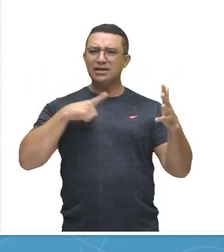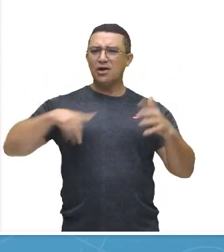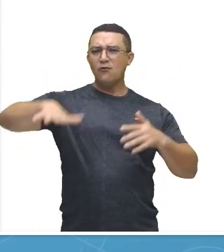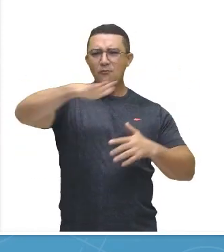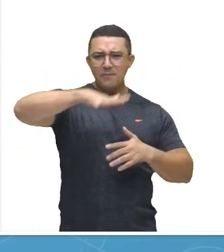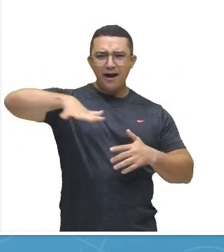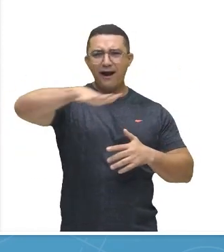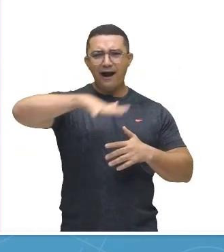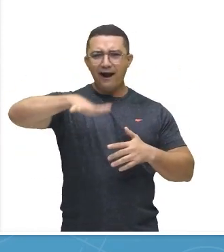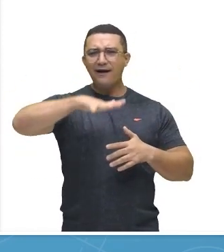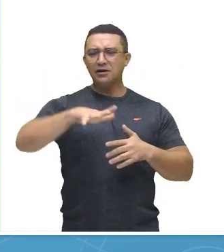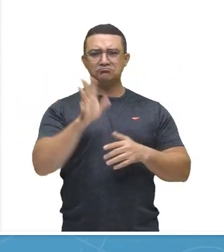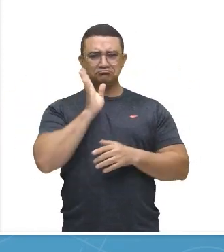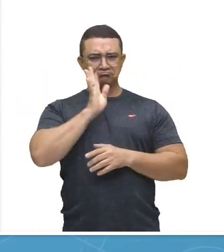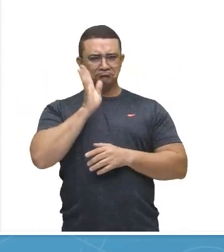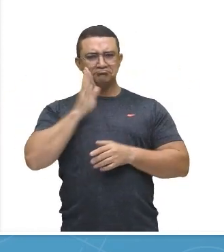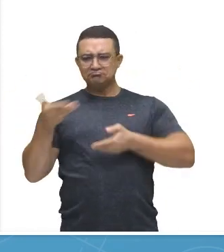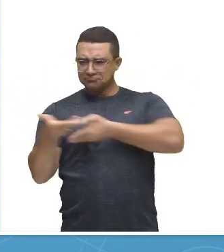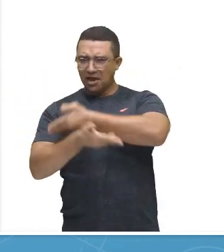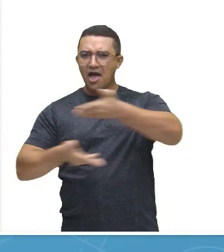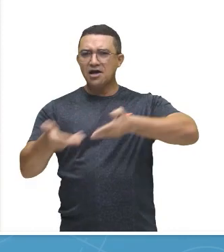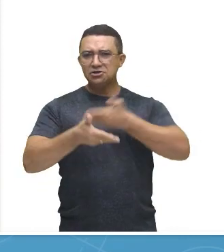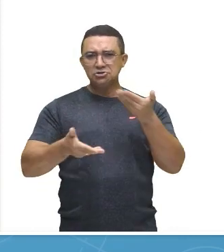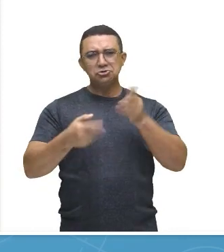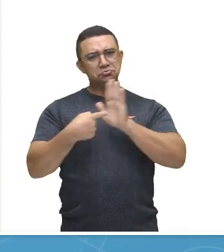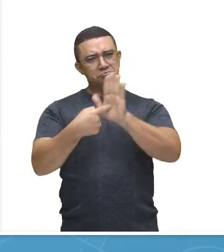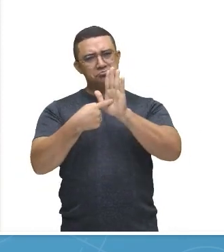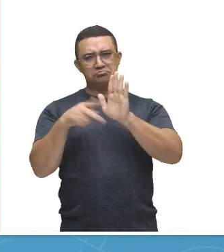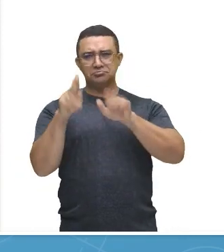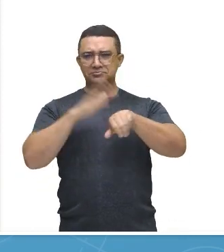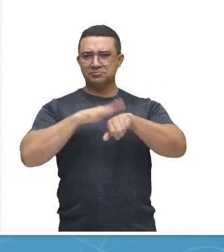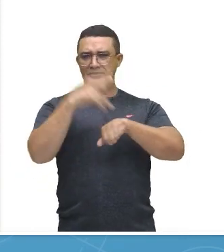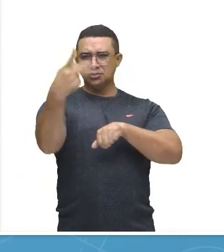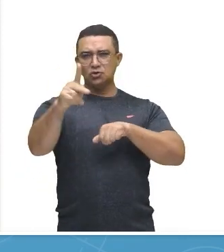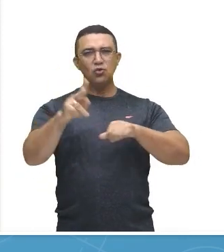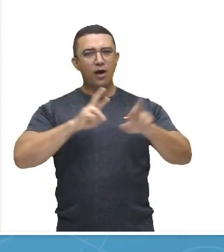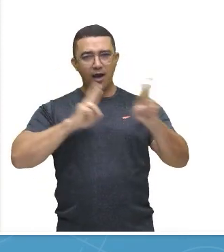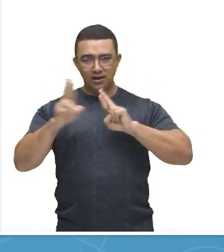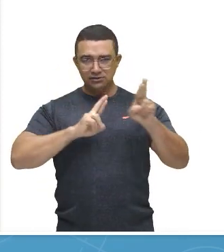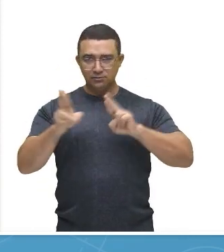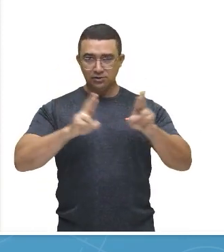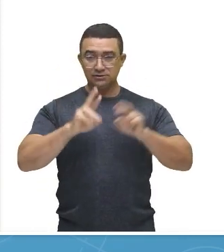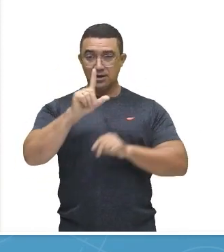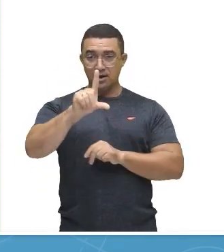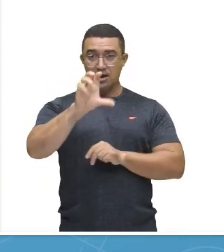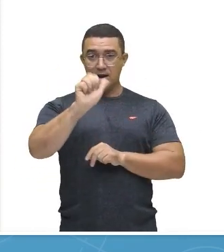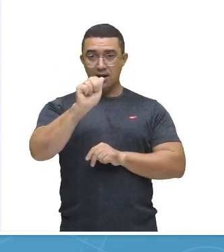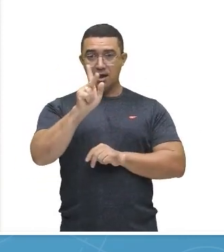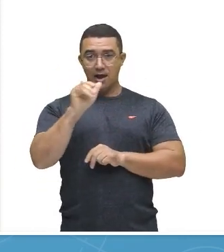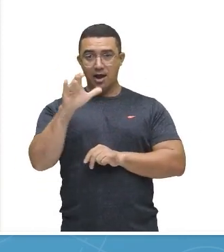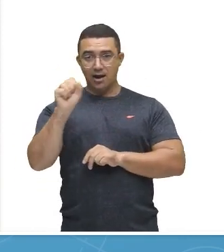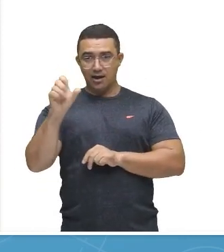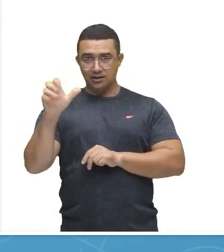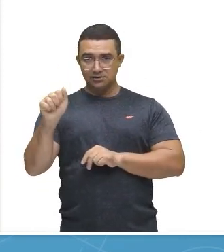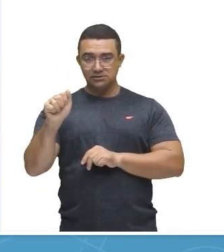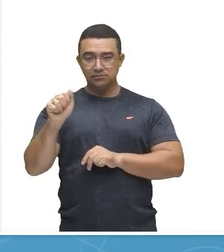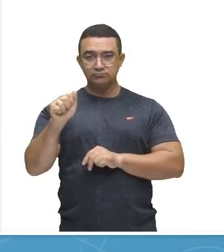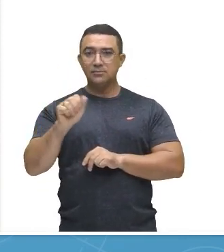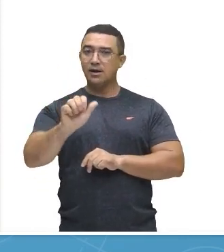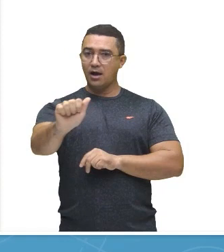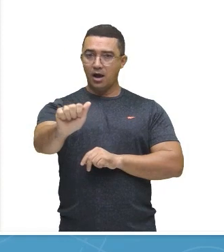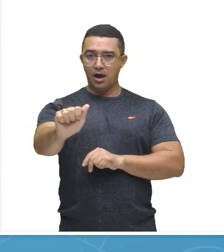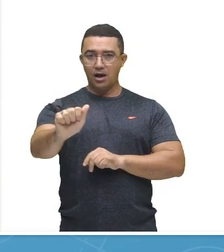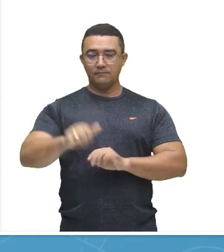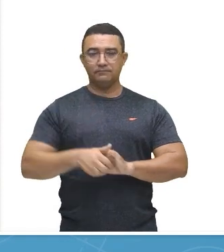para interagir, apresentar a sua resposta, tá bom? Como fez aqui, por exemplo, olha, a Larissa disse letra A, não disse